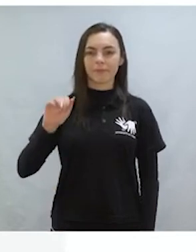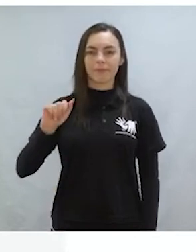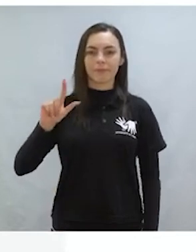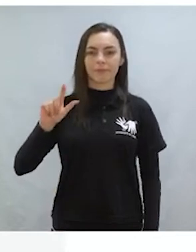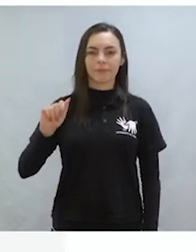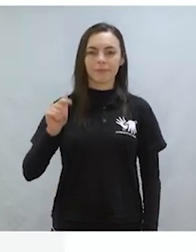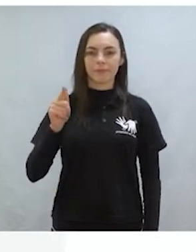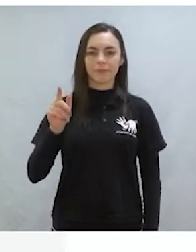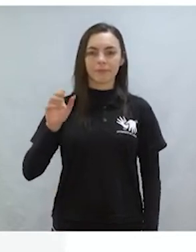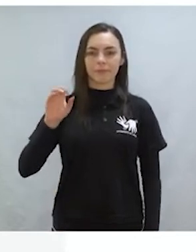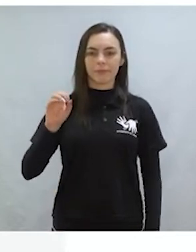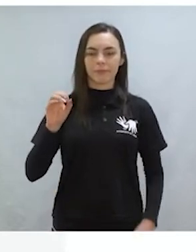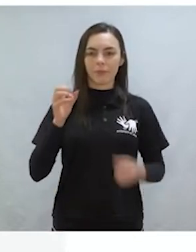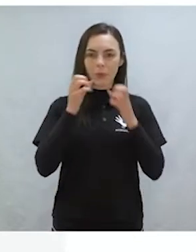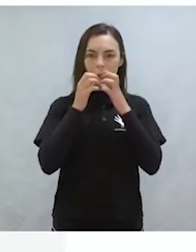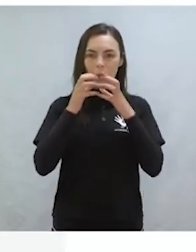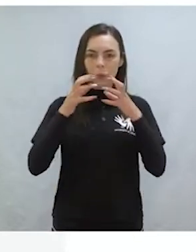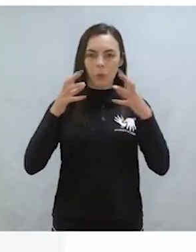balão